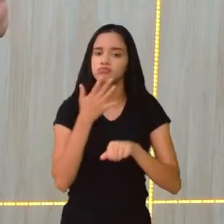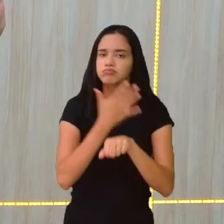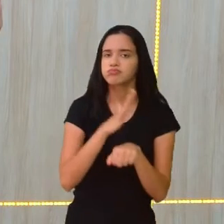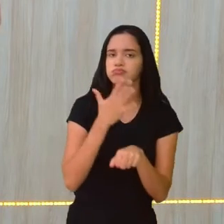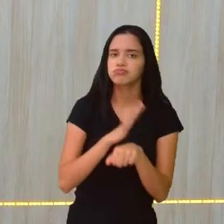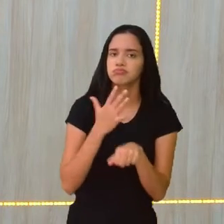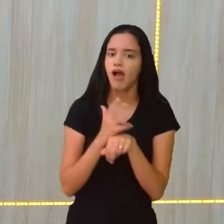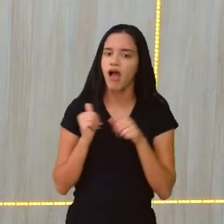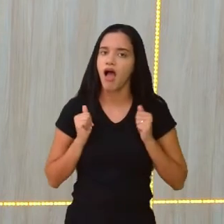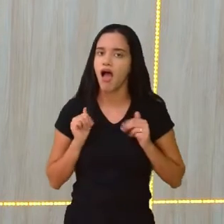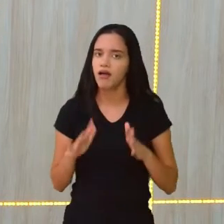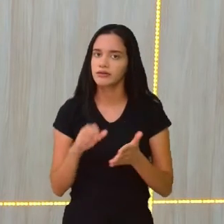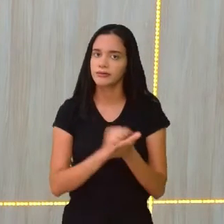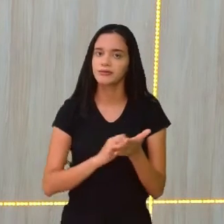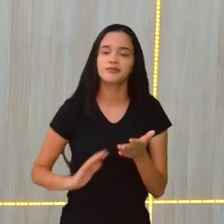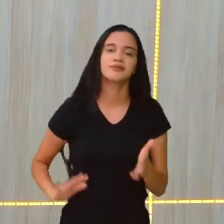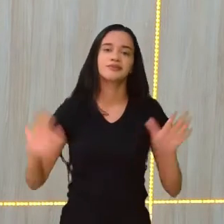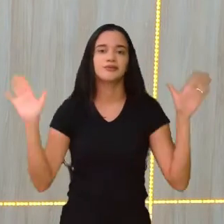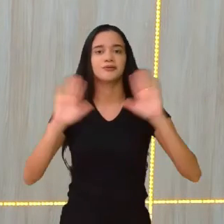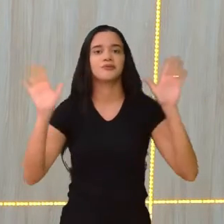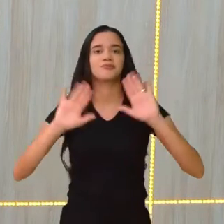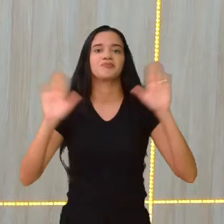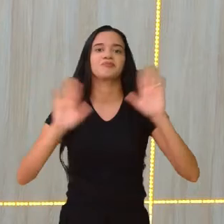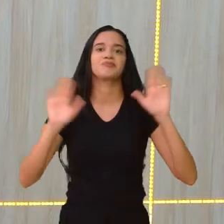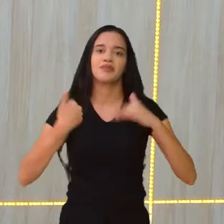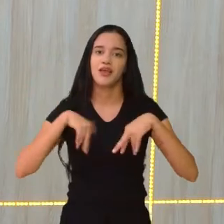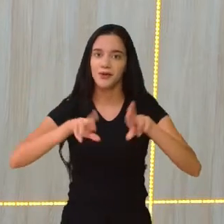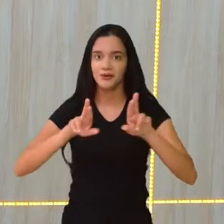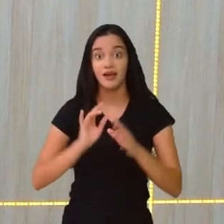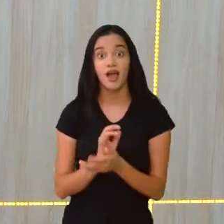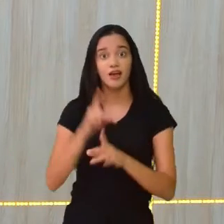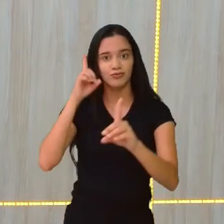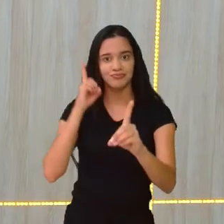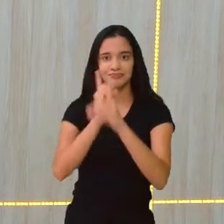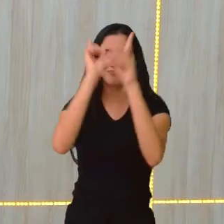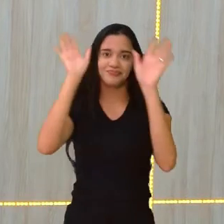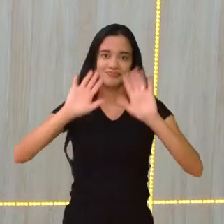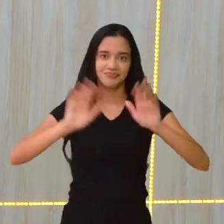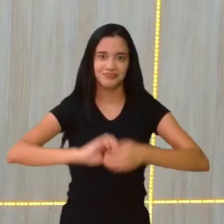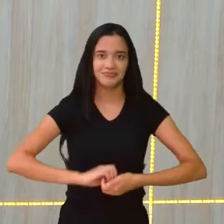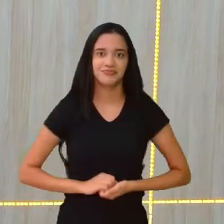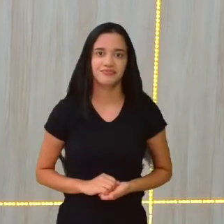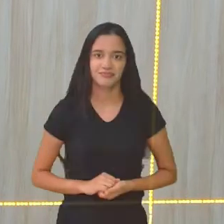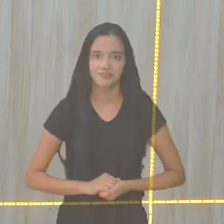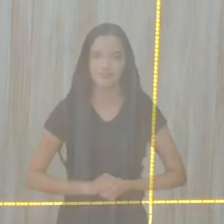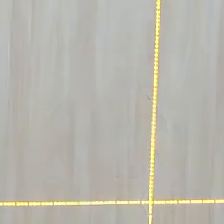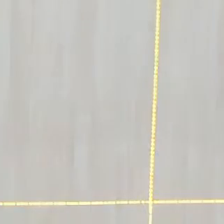através das nossas atividades. Tchau, tchau, pessoal. Espero vocês na próxima aula.